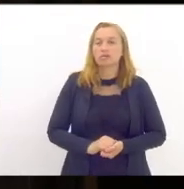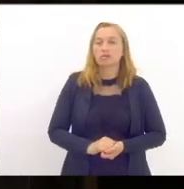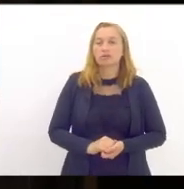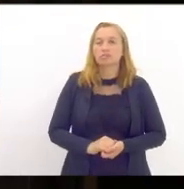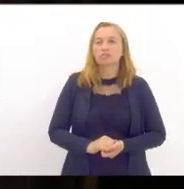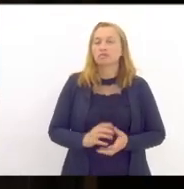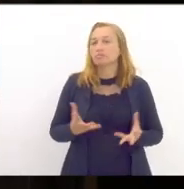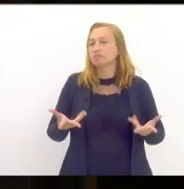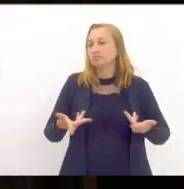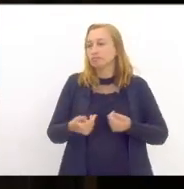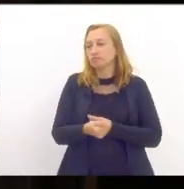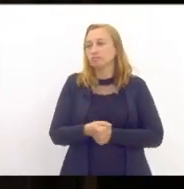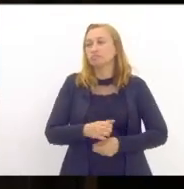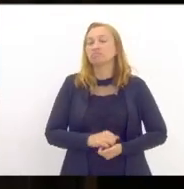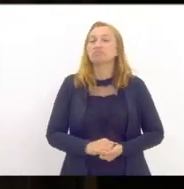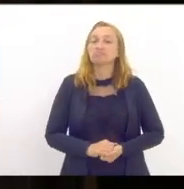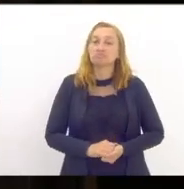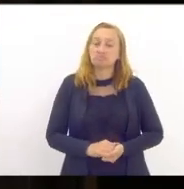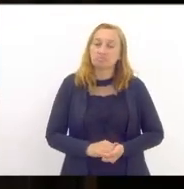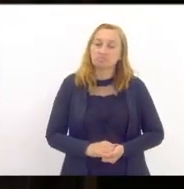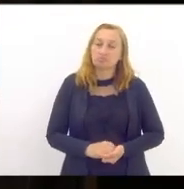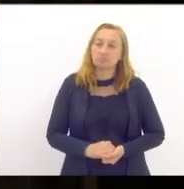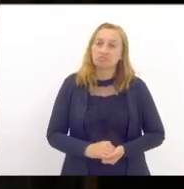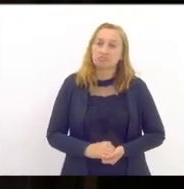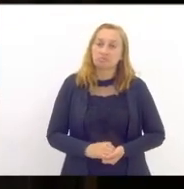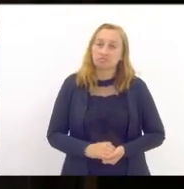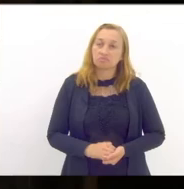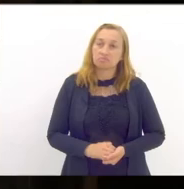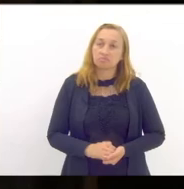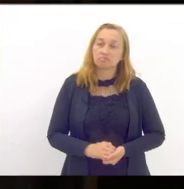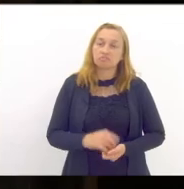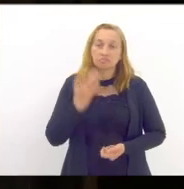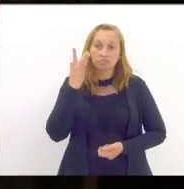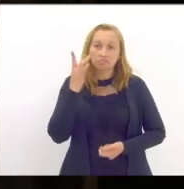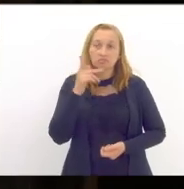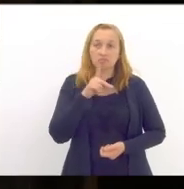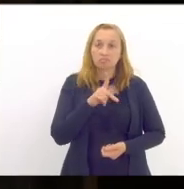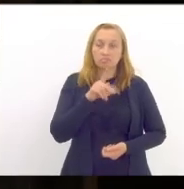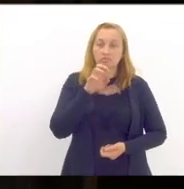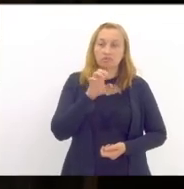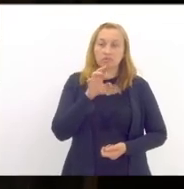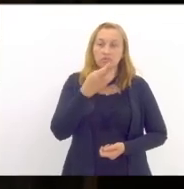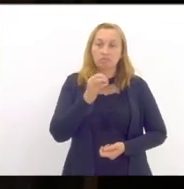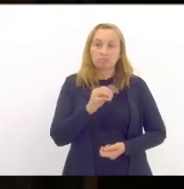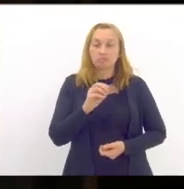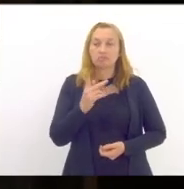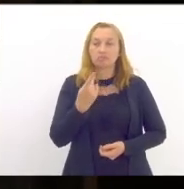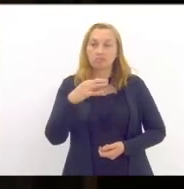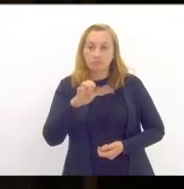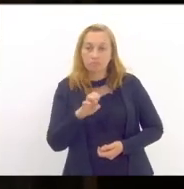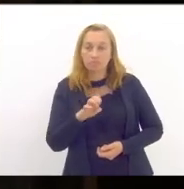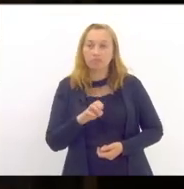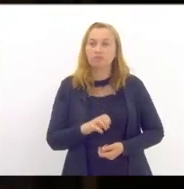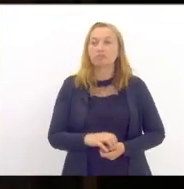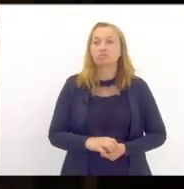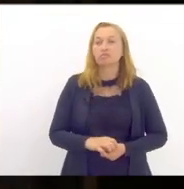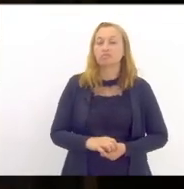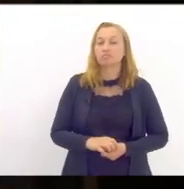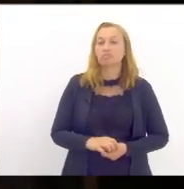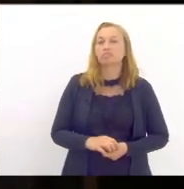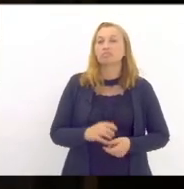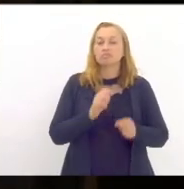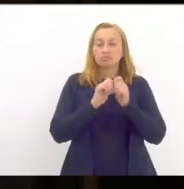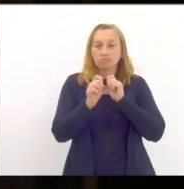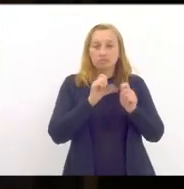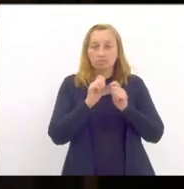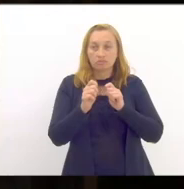É extraordinário. E acho que o Pedro e o Eric, além do jornalismo